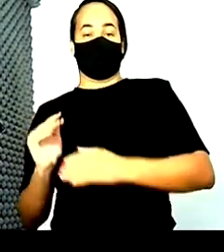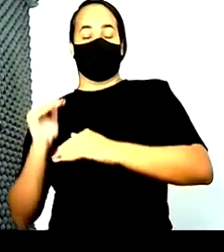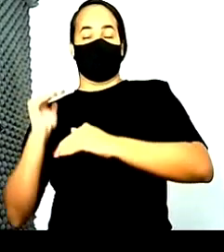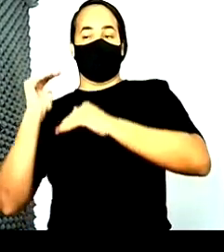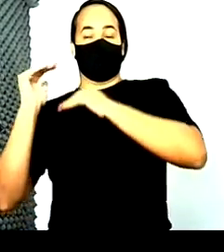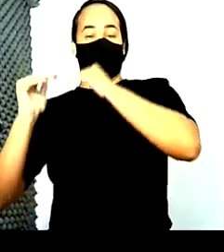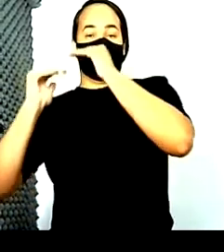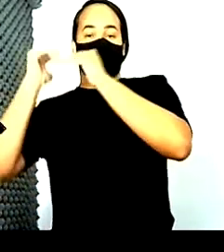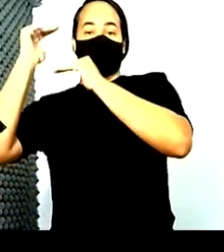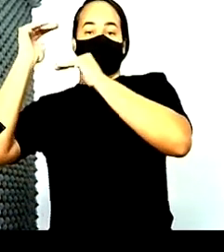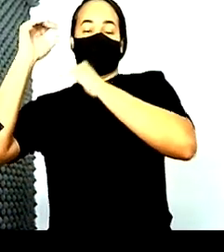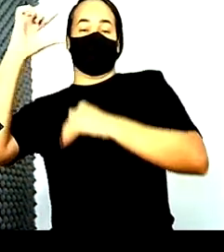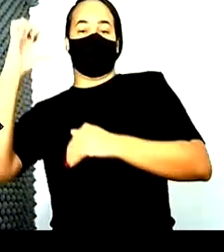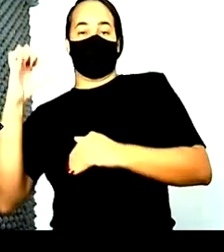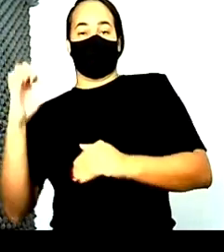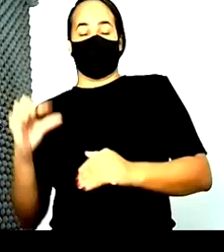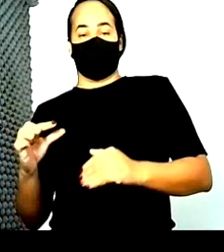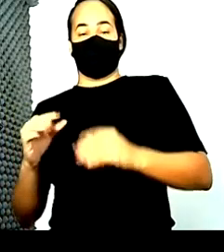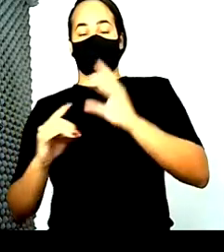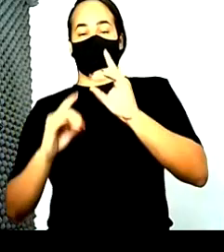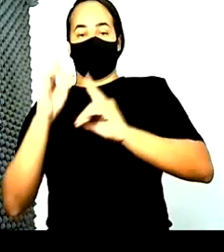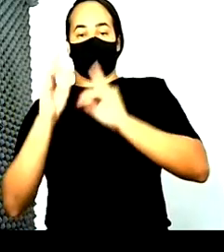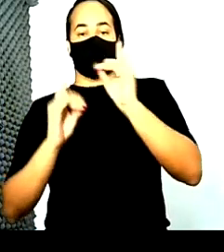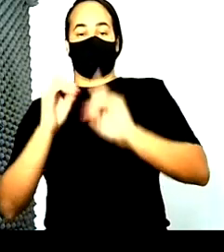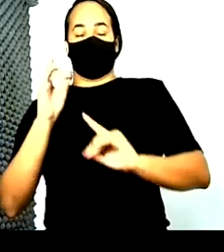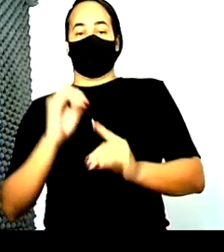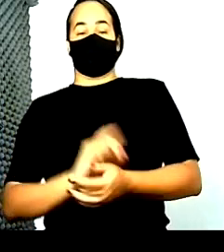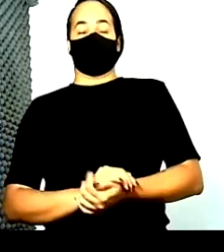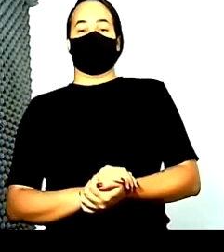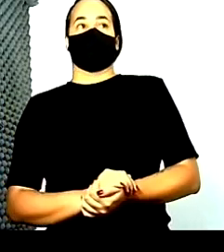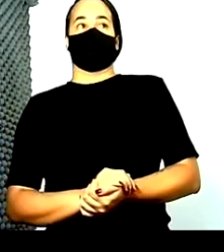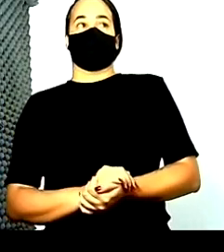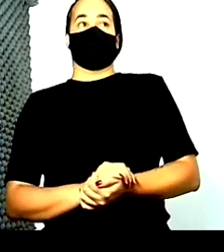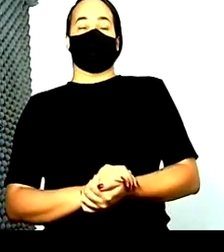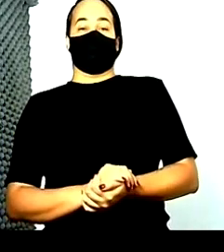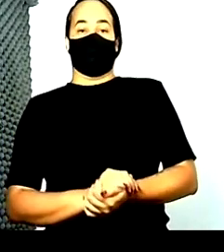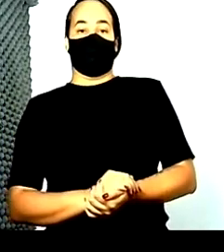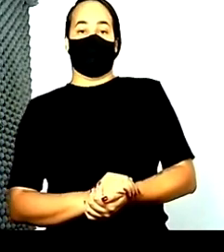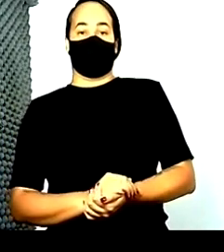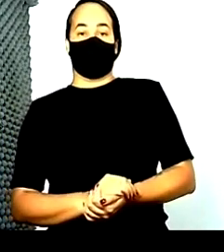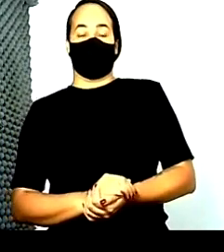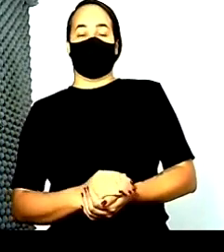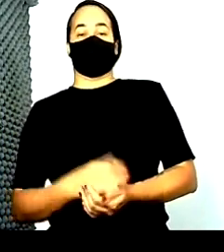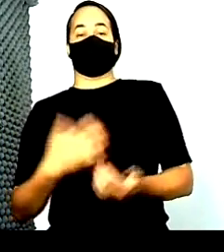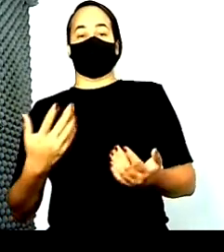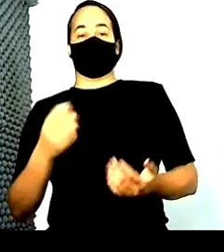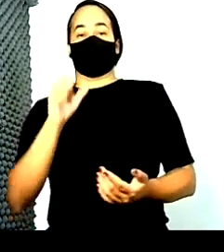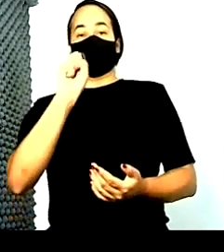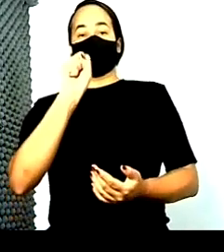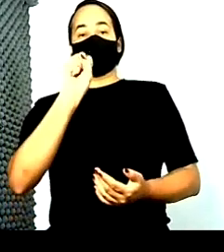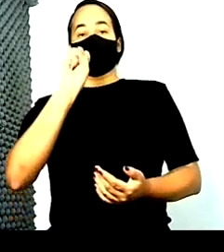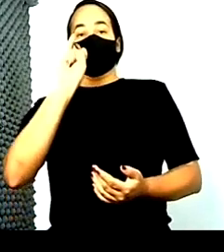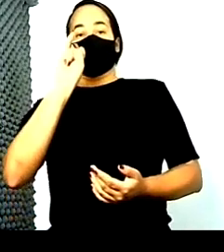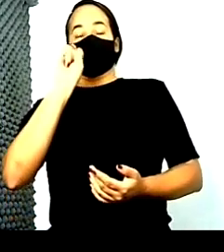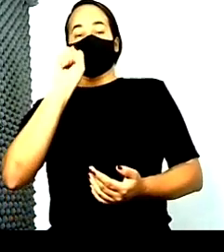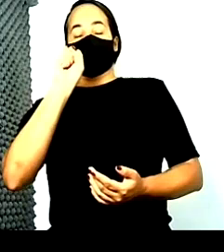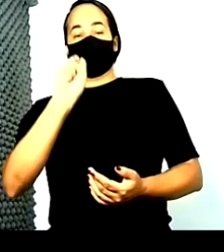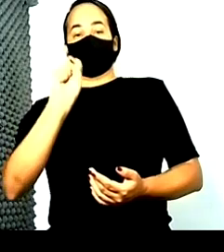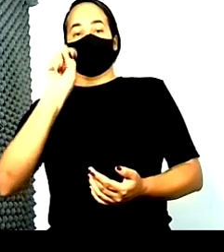bem reduzida essas funções ao final, na fase adulta. Agora, as glândulas